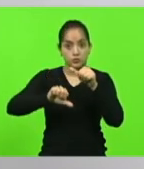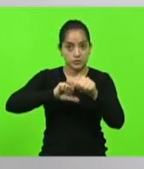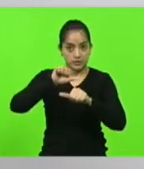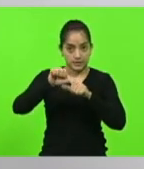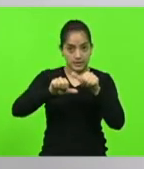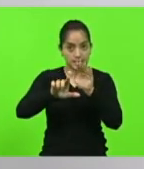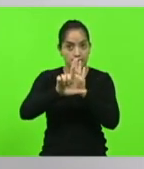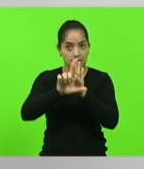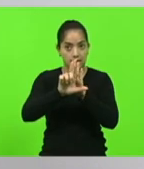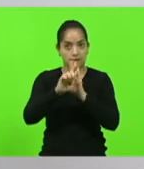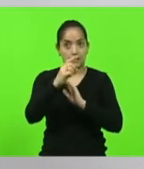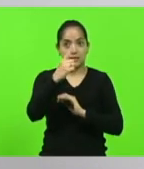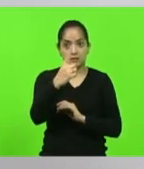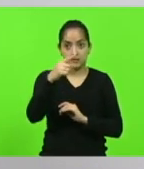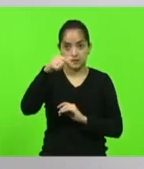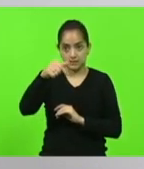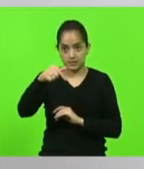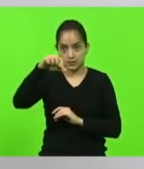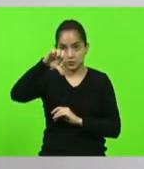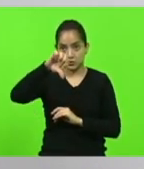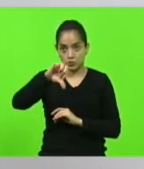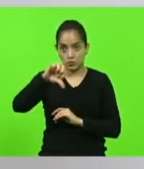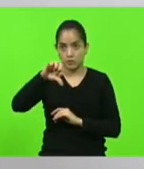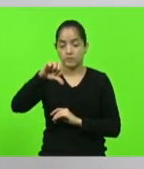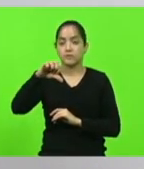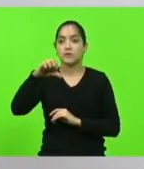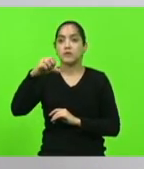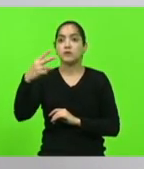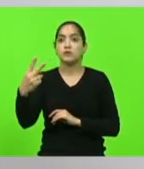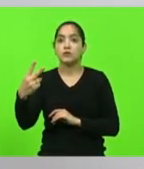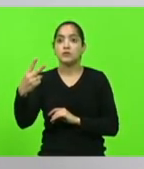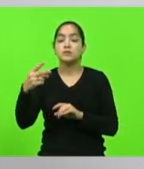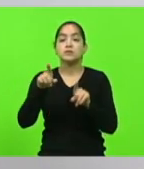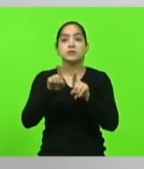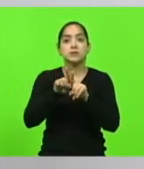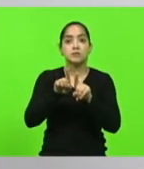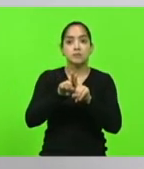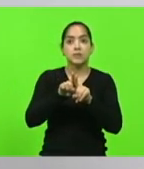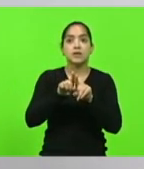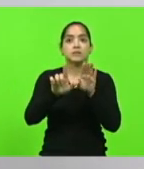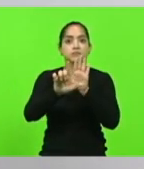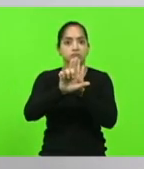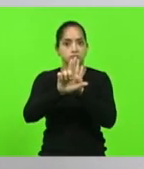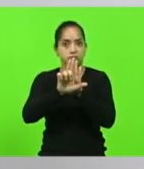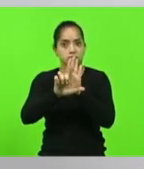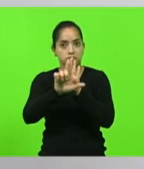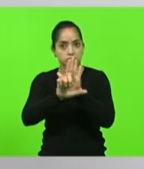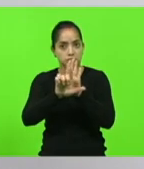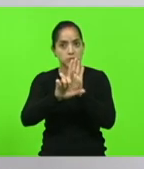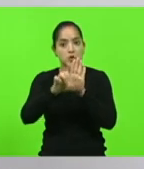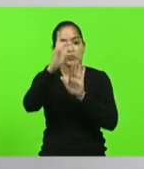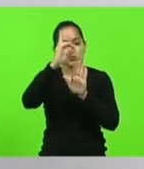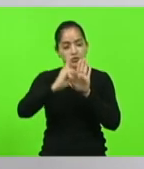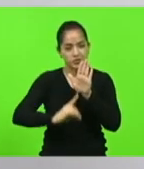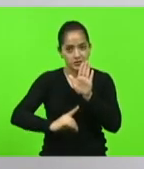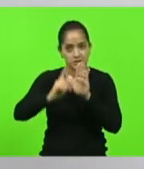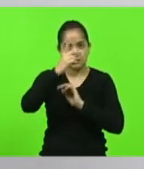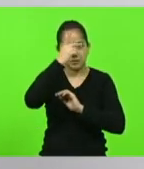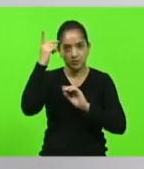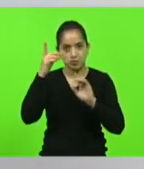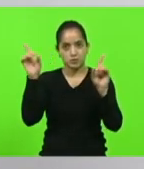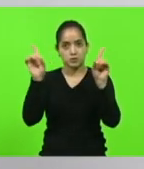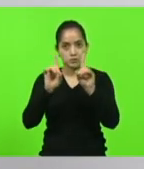a lei 17292/2017 que consolida a legislação que dispõe sobre os direitos das pessoas com